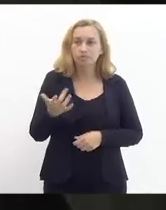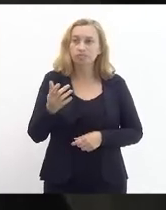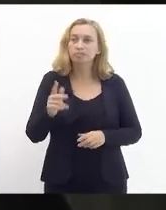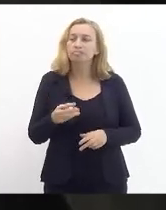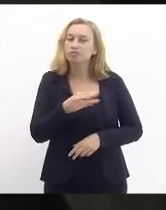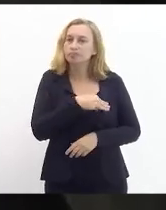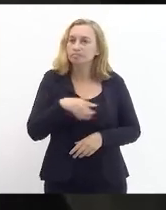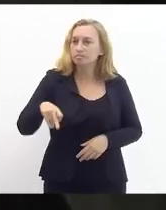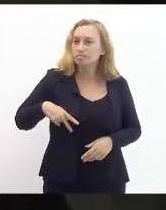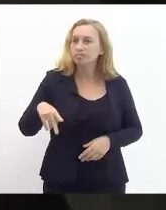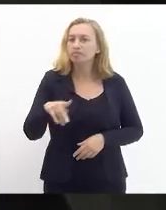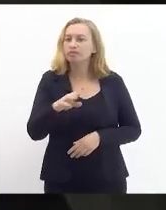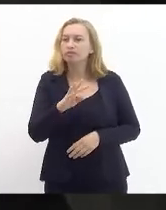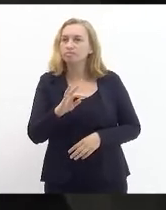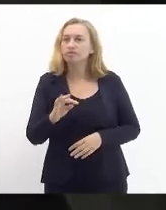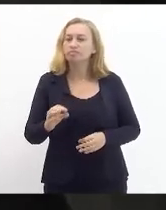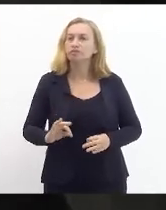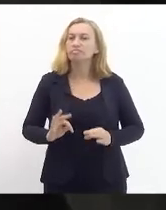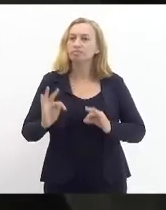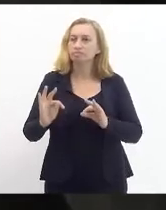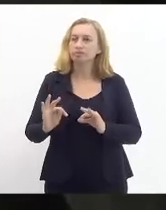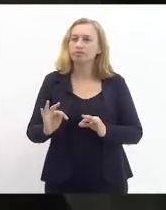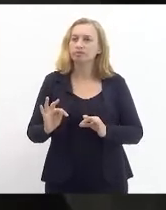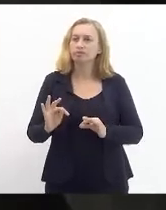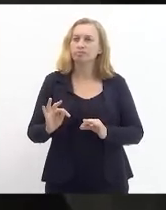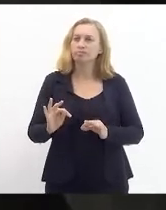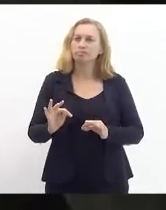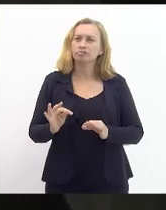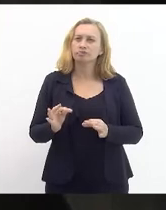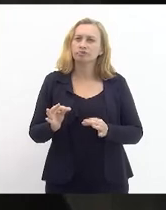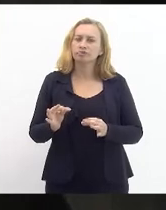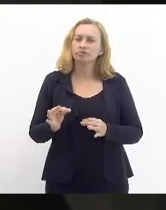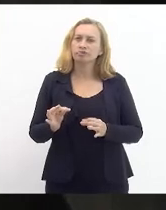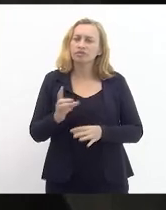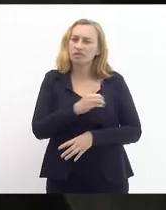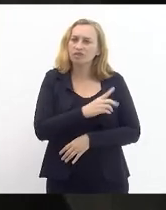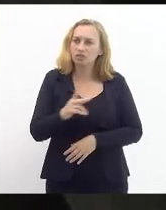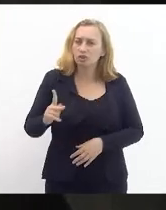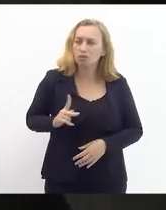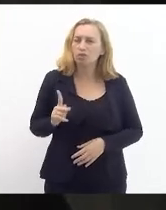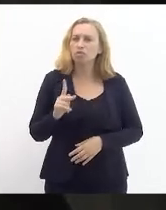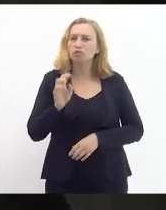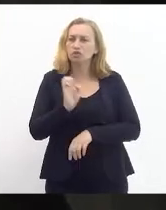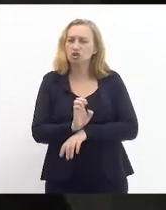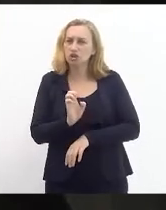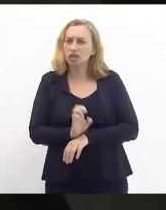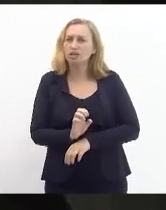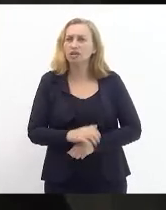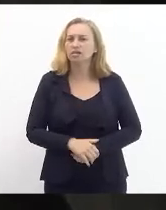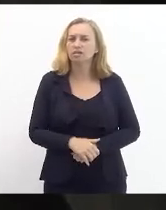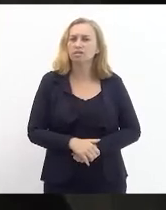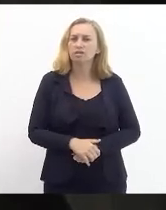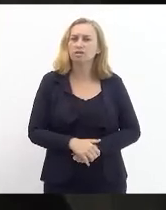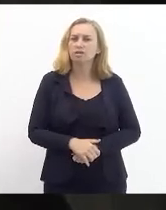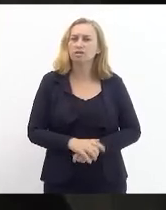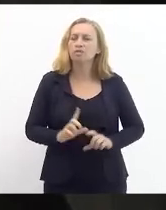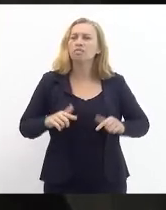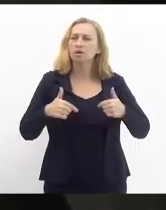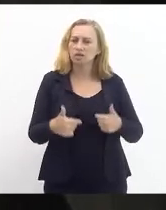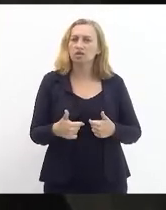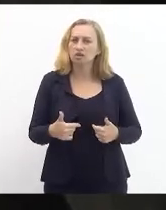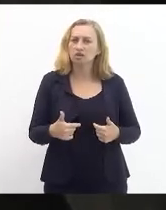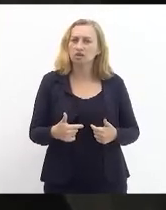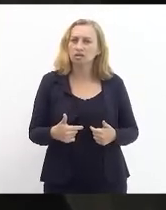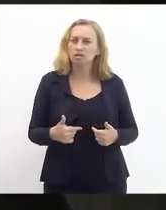Ministério Público eo Tribunal de Contas do Estado pela Defensoria Pública do Estado presente para vender o instrumento seja uma ação civil